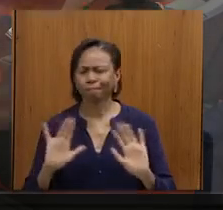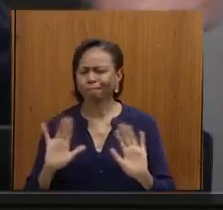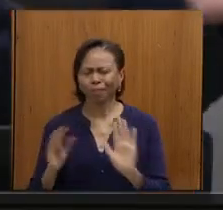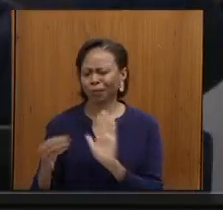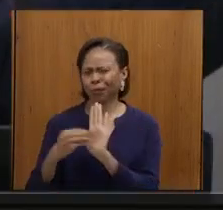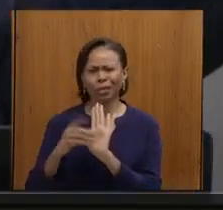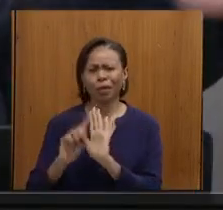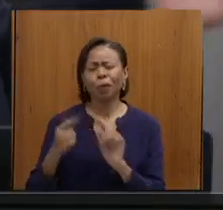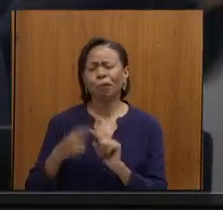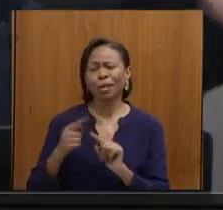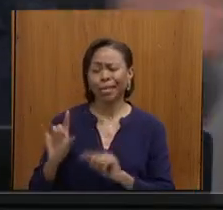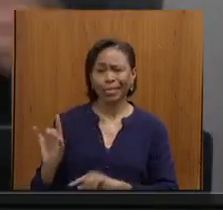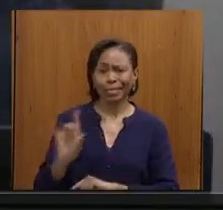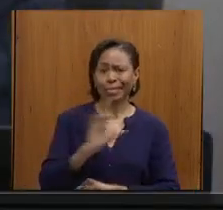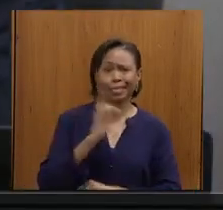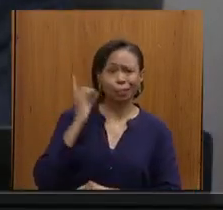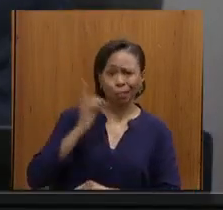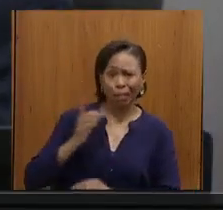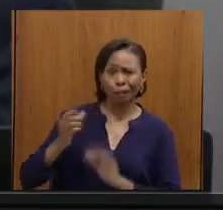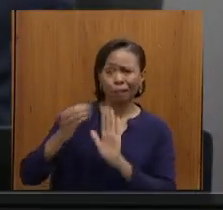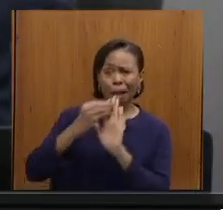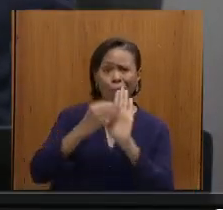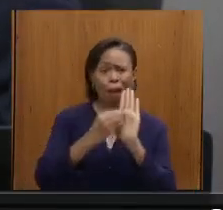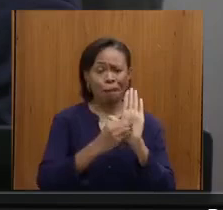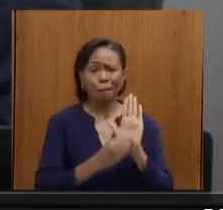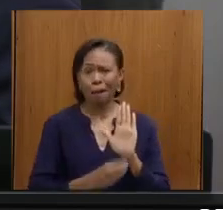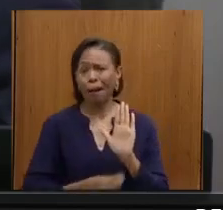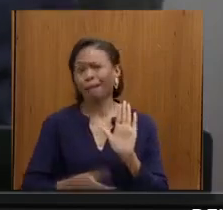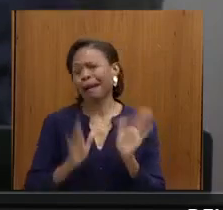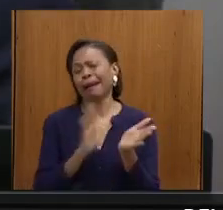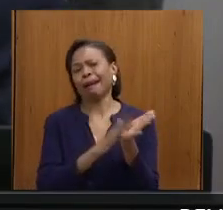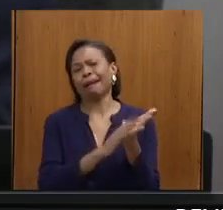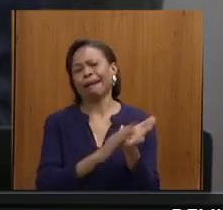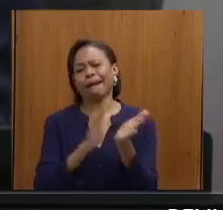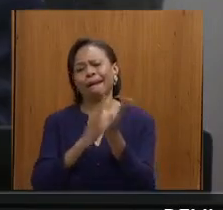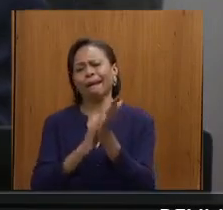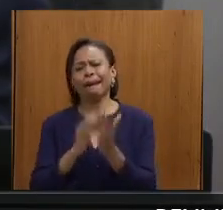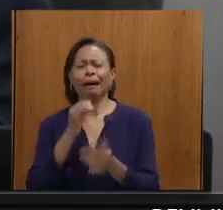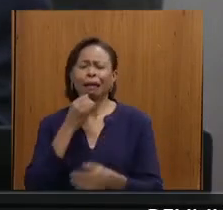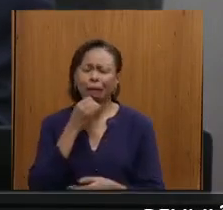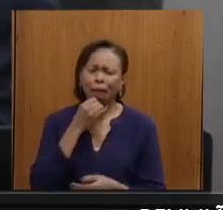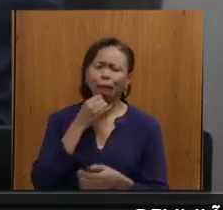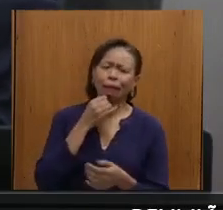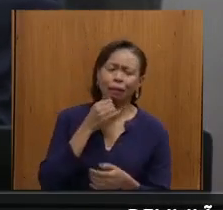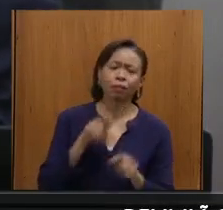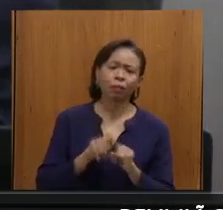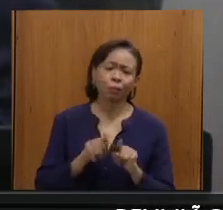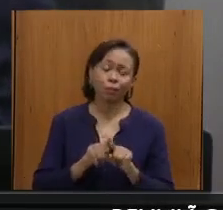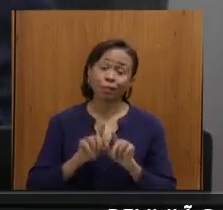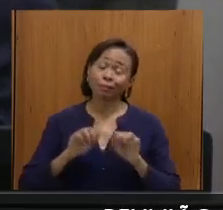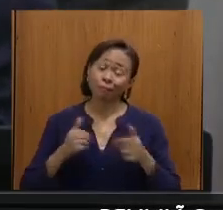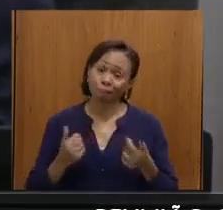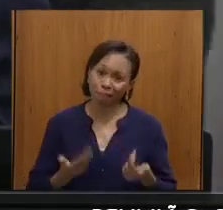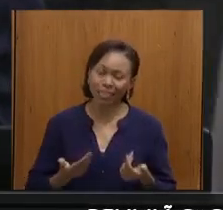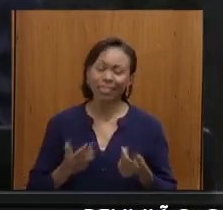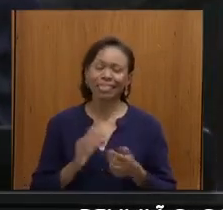cada deputado que fizer isso aqui vai virar um muro de elogios e de lamentações também. Então, depois,